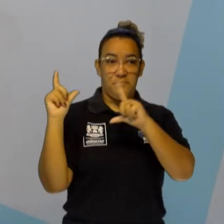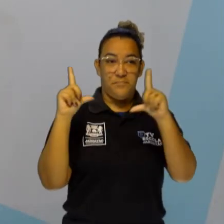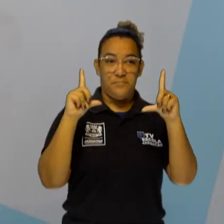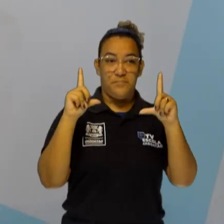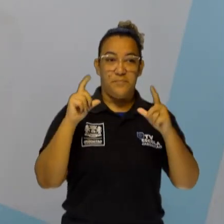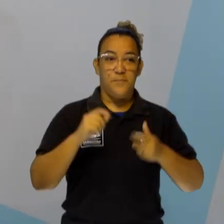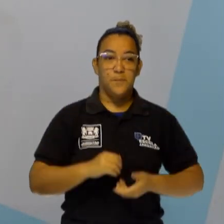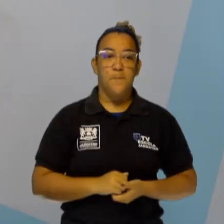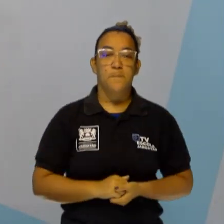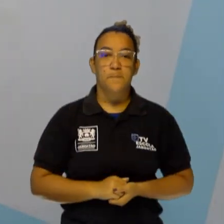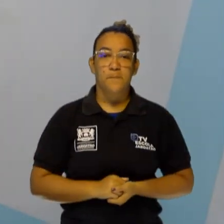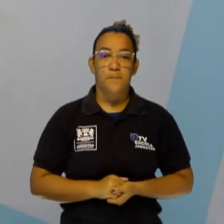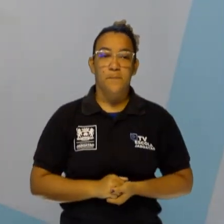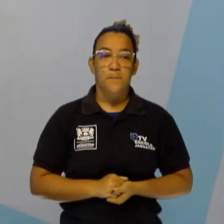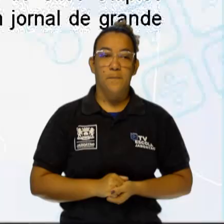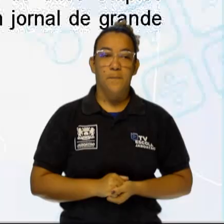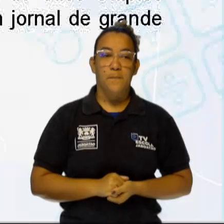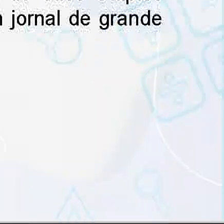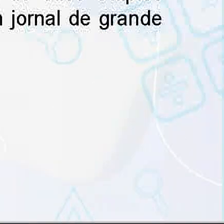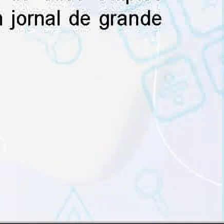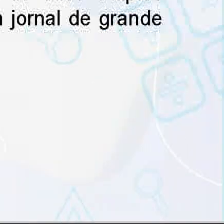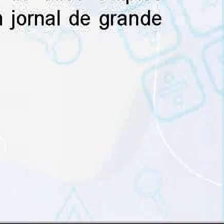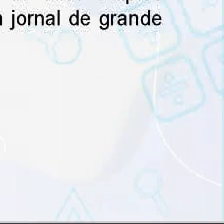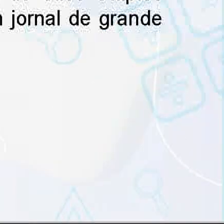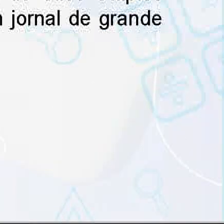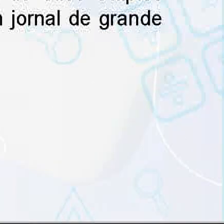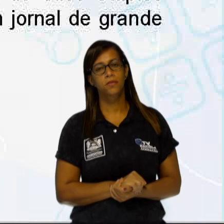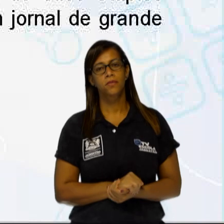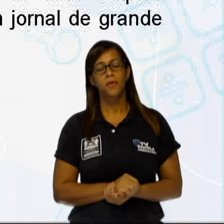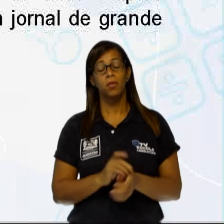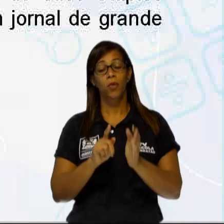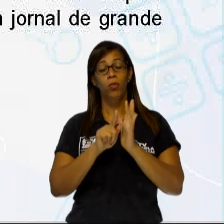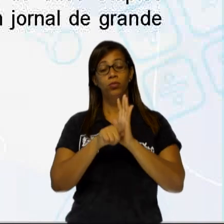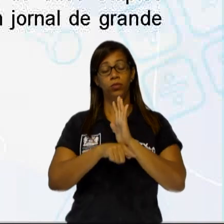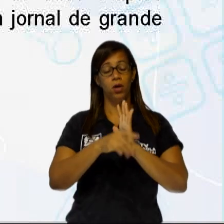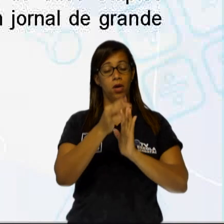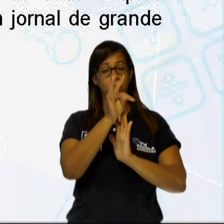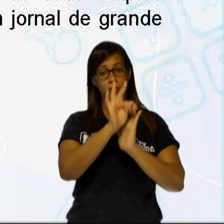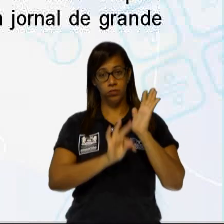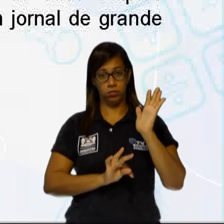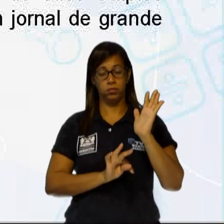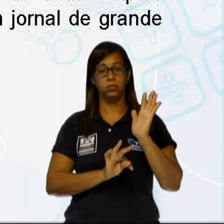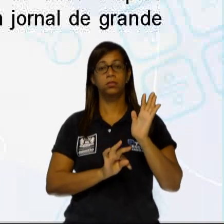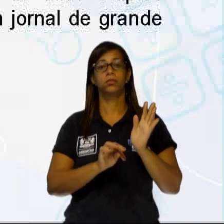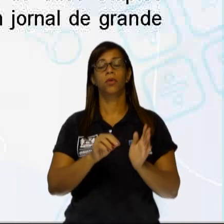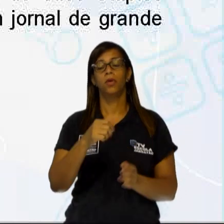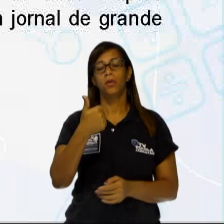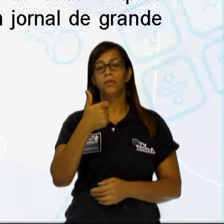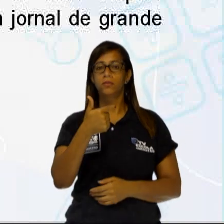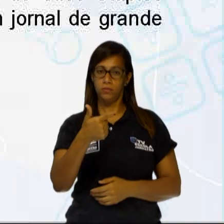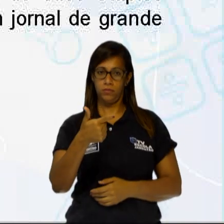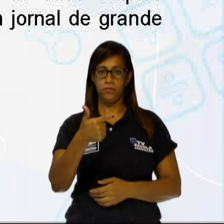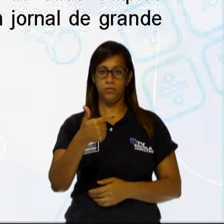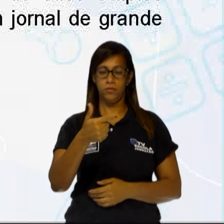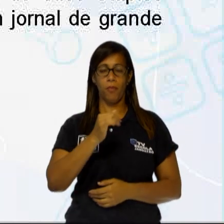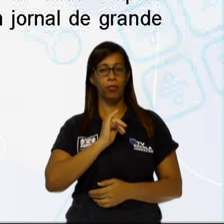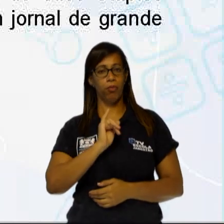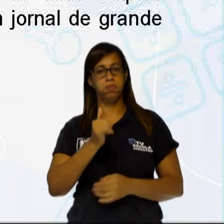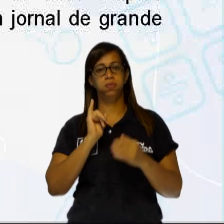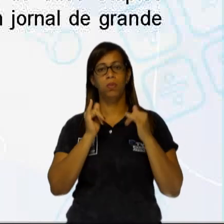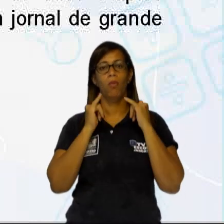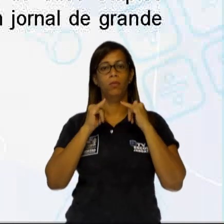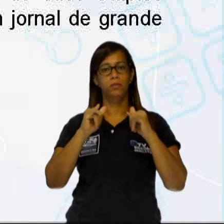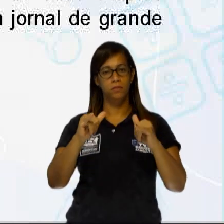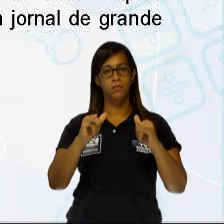questão 13 trata do seguinte, vamos lá. Considerando o gênero do texto 12 e sua pretensão